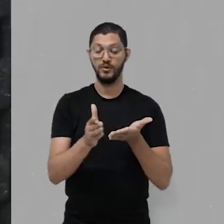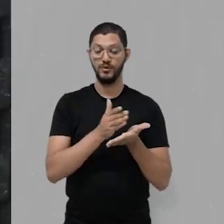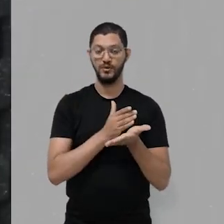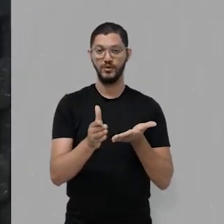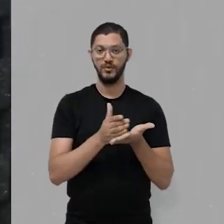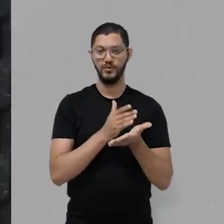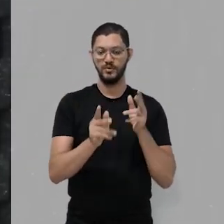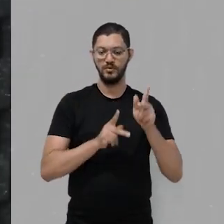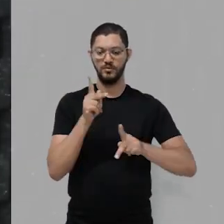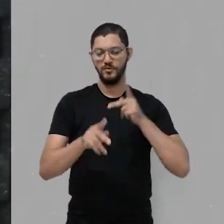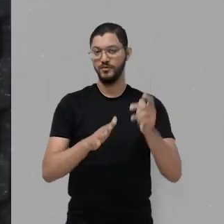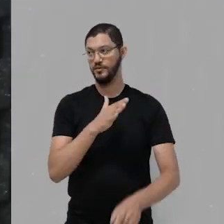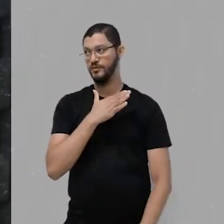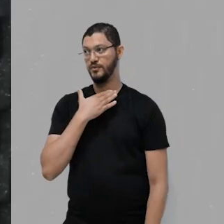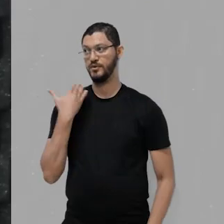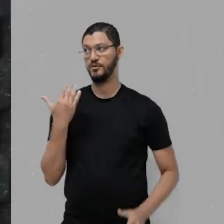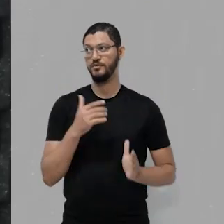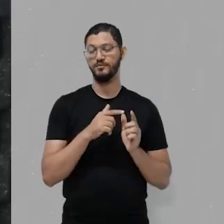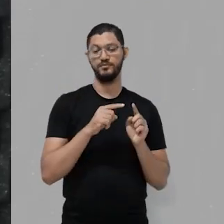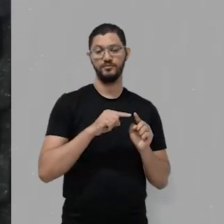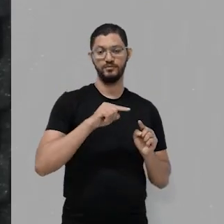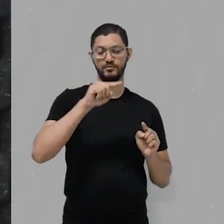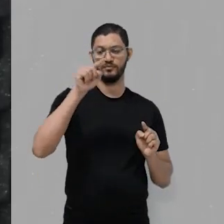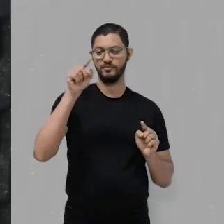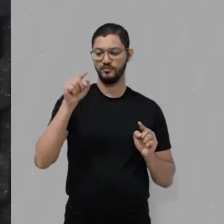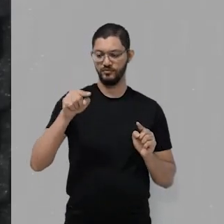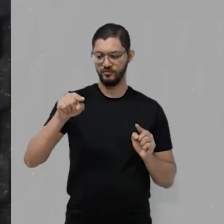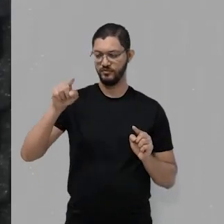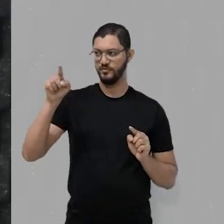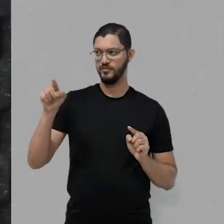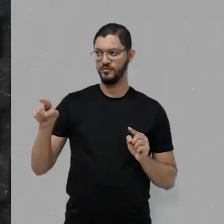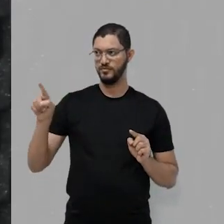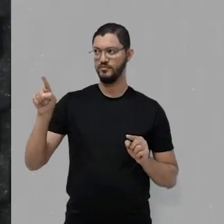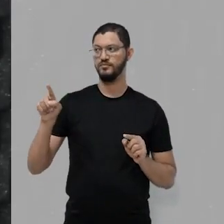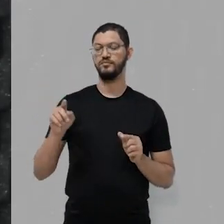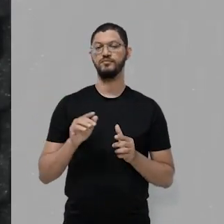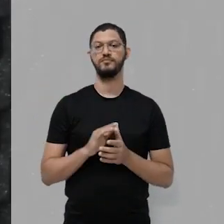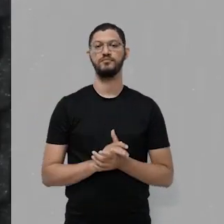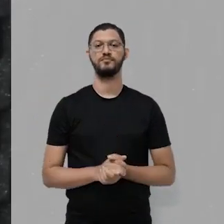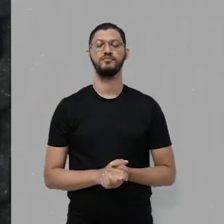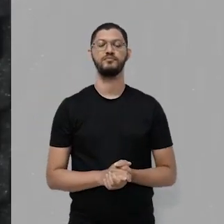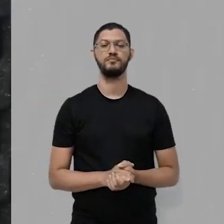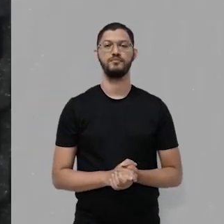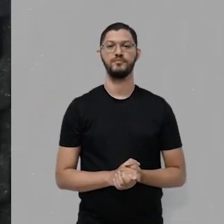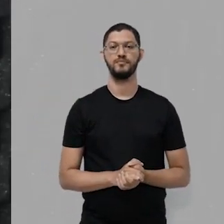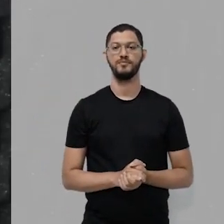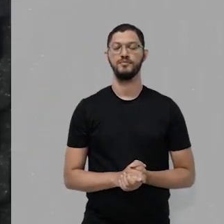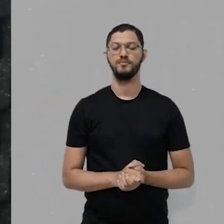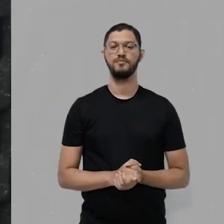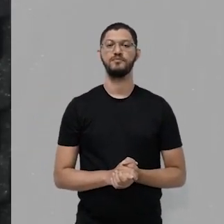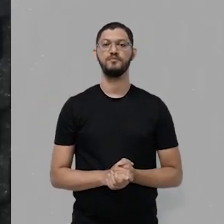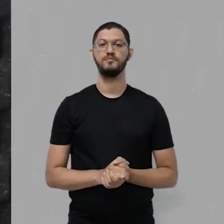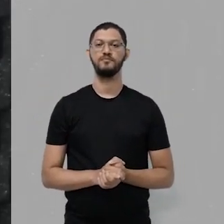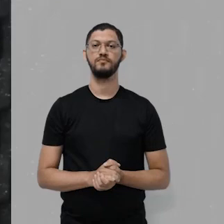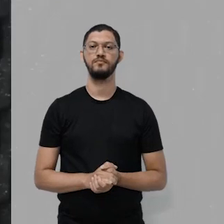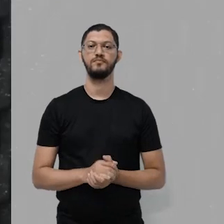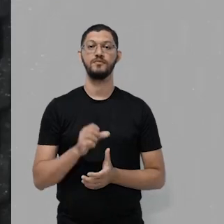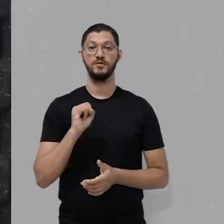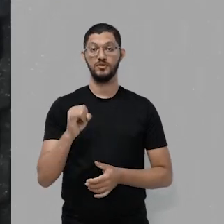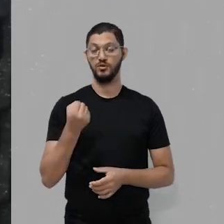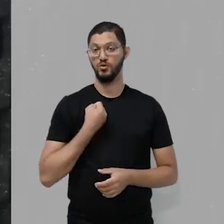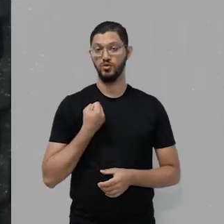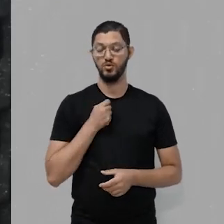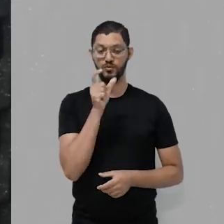população vai morrer e vai tender a fazer com que a população diminua o seu número de indivíduos. Se esse número